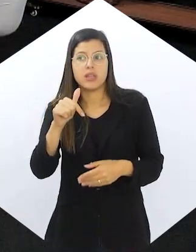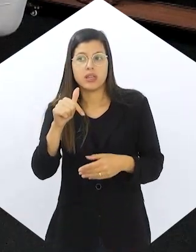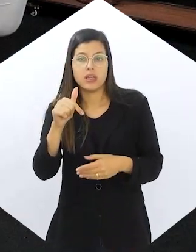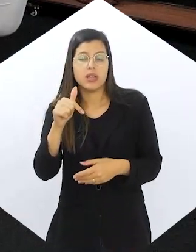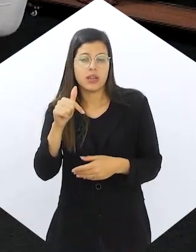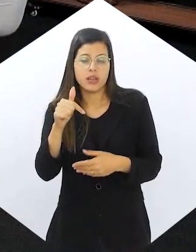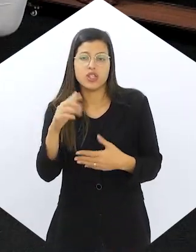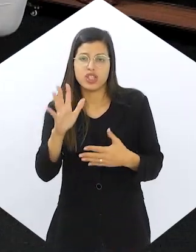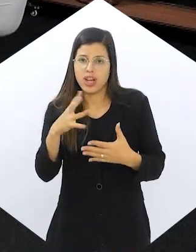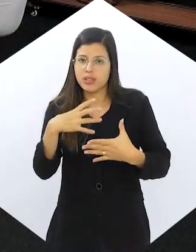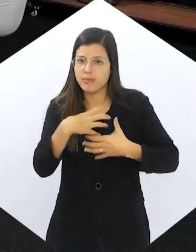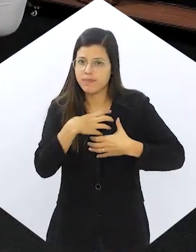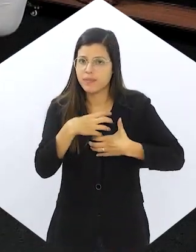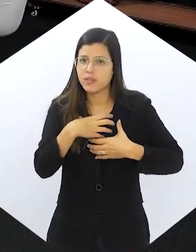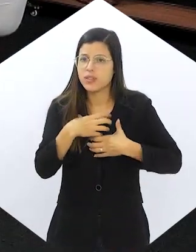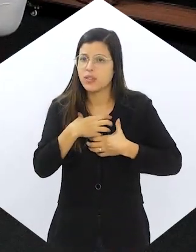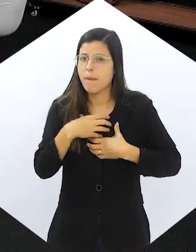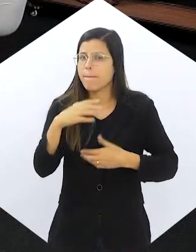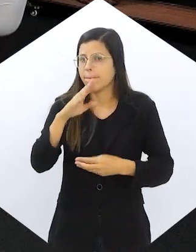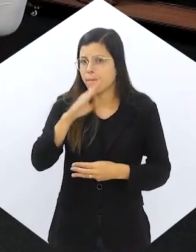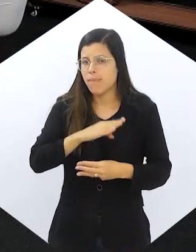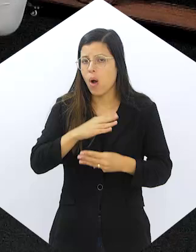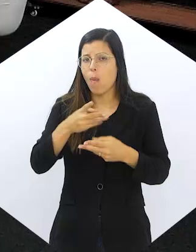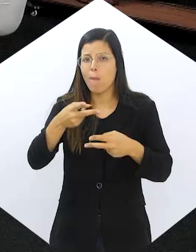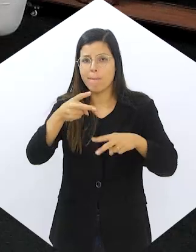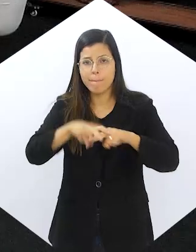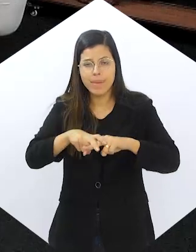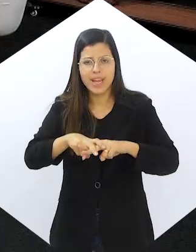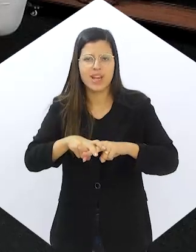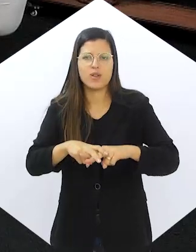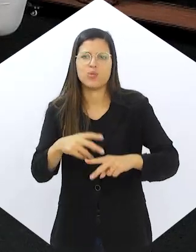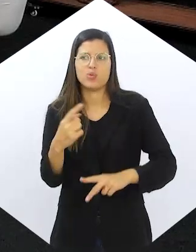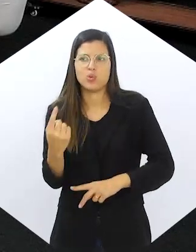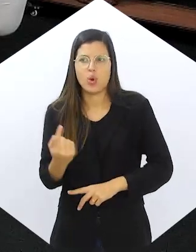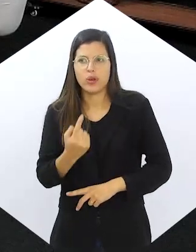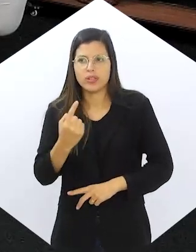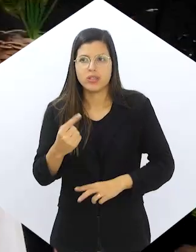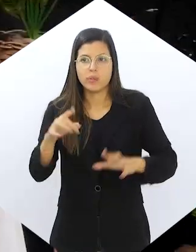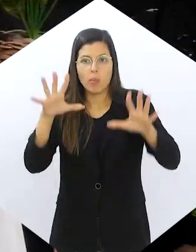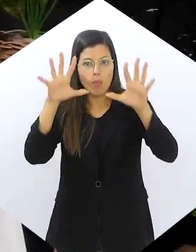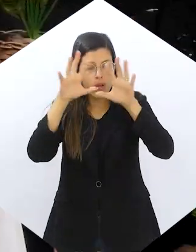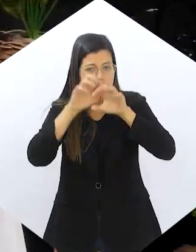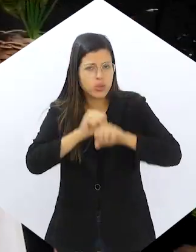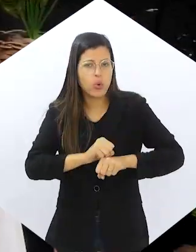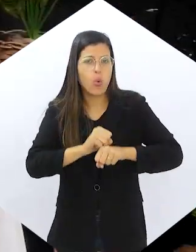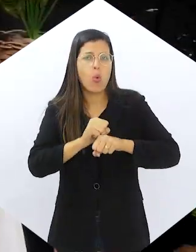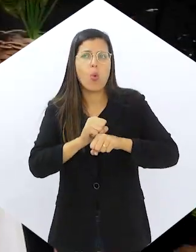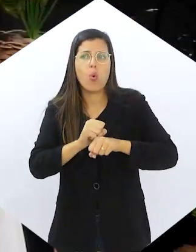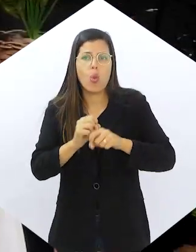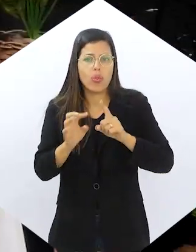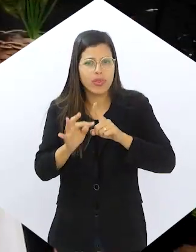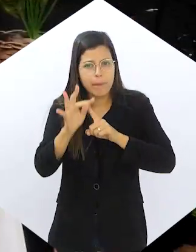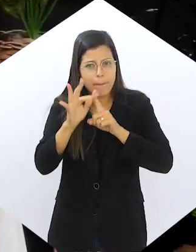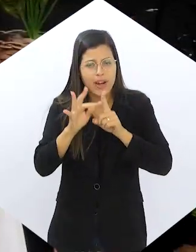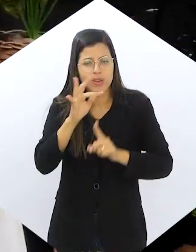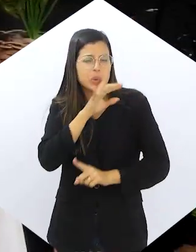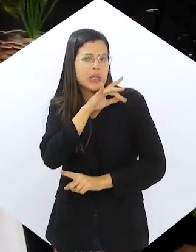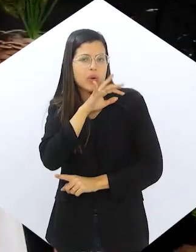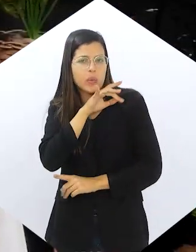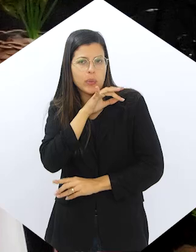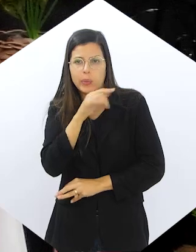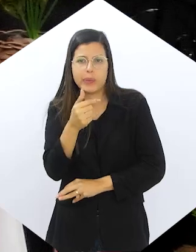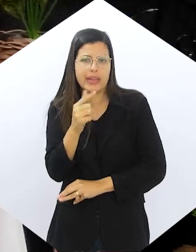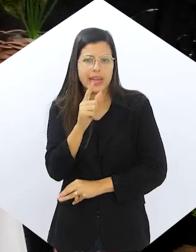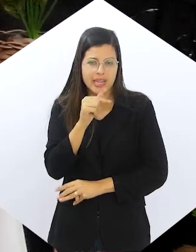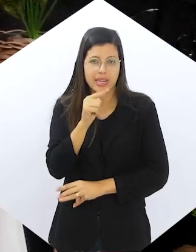já nos sentiríamos muito mal presos, sem ninguém que a gente conhece falando com a gente, no escuro, a temperatura ruim, sem uma